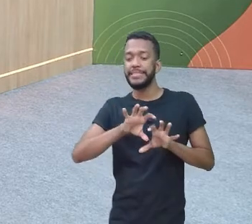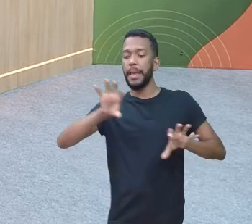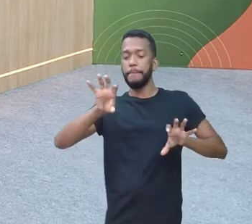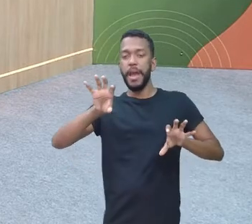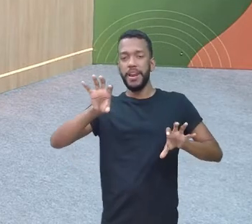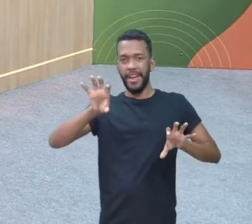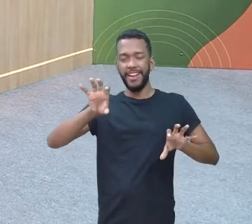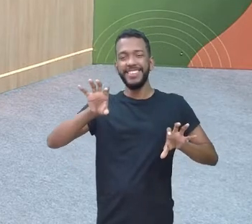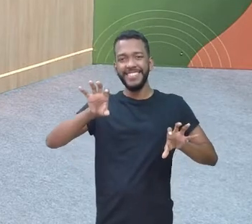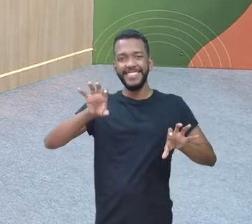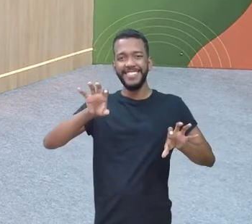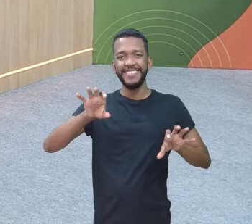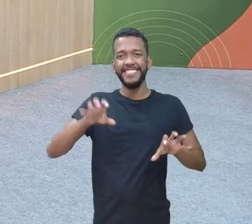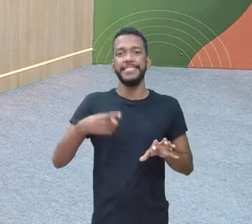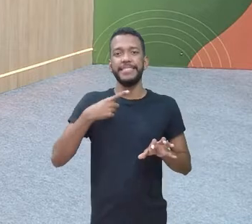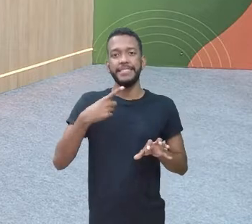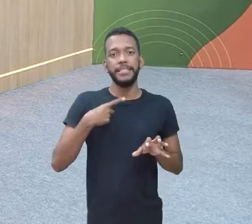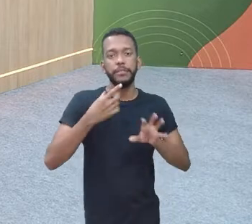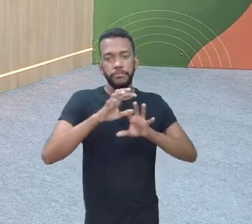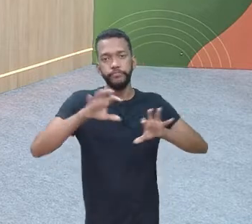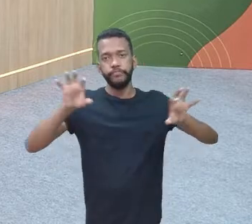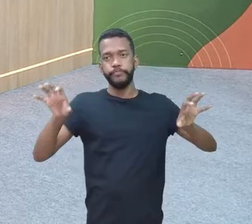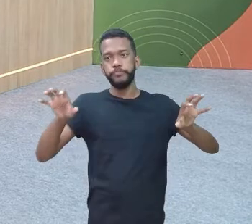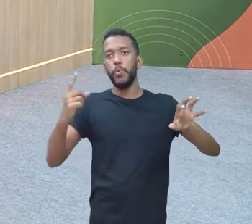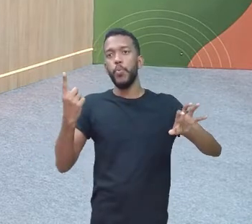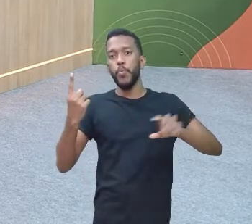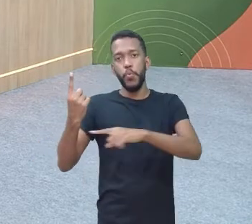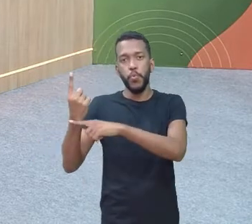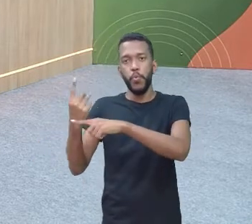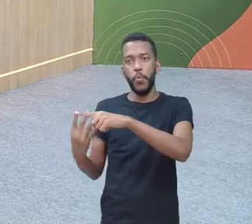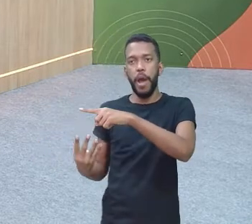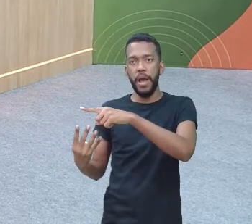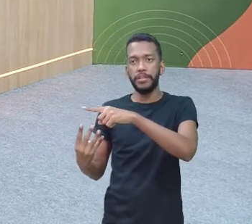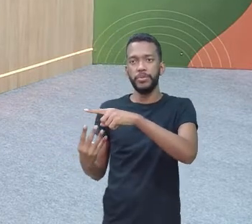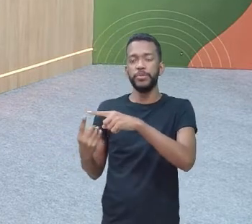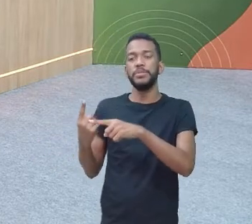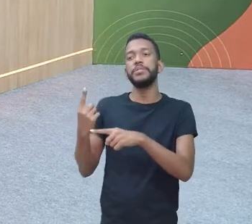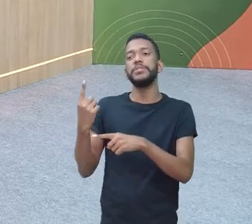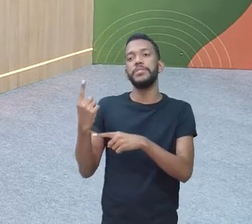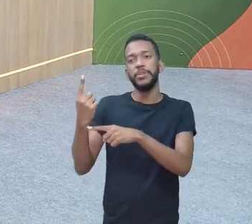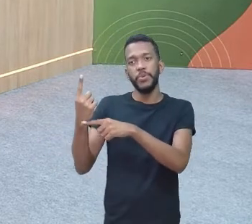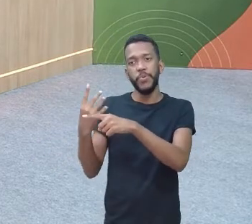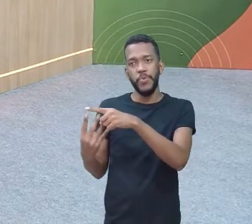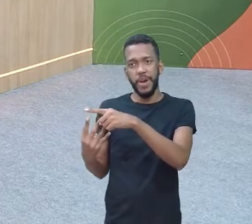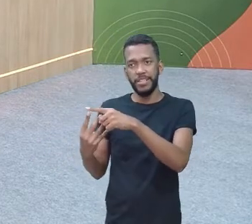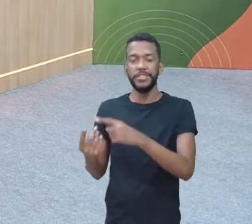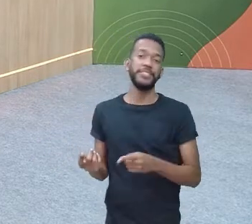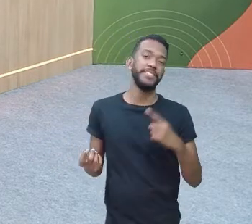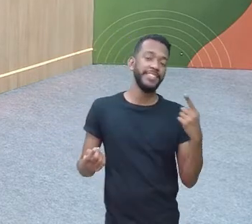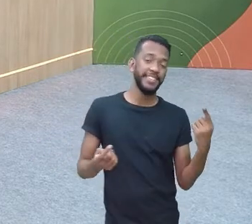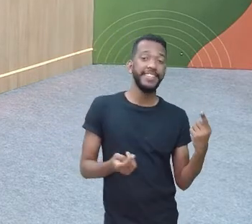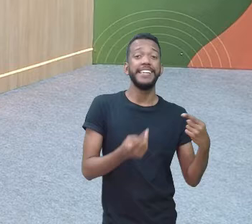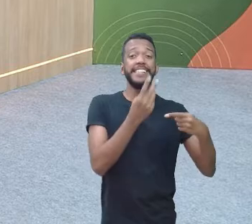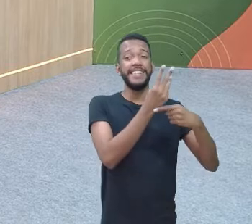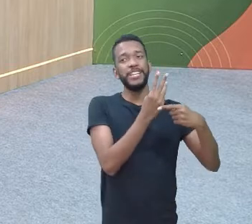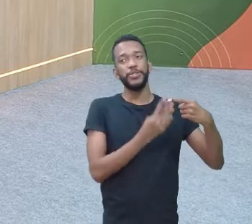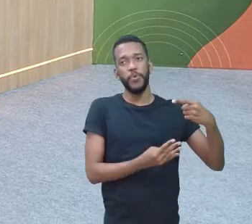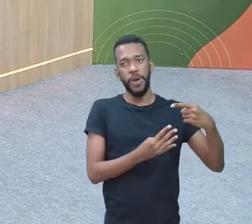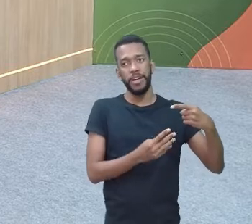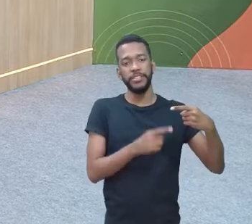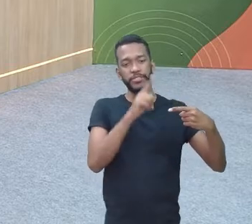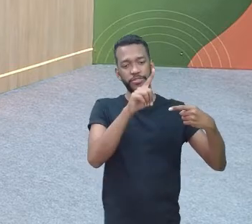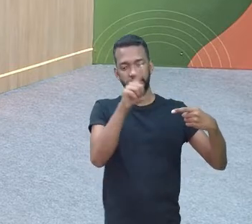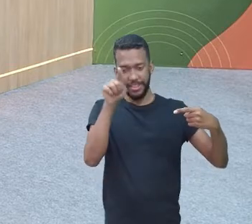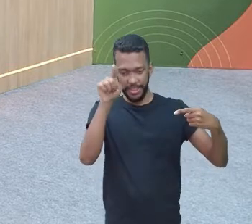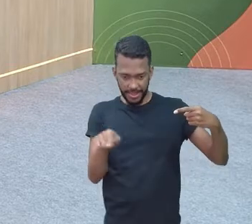esses quadradinhos em quantidades que representam 1/4, uma parte num total de 4, e 3/4, que é